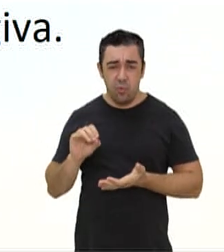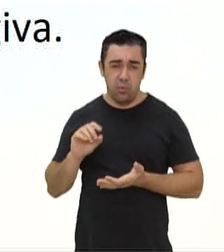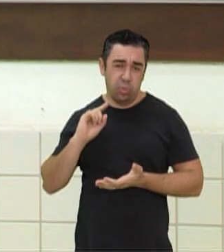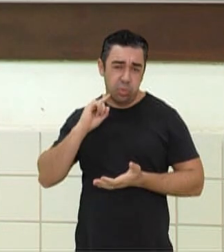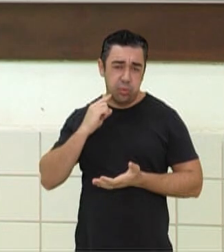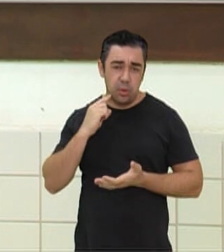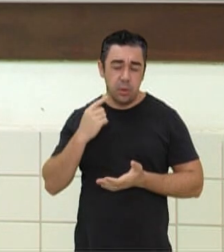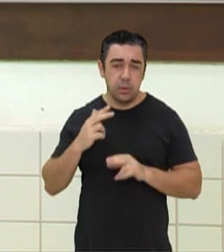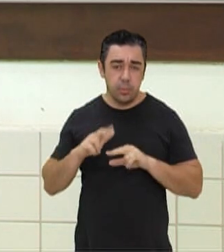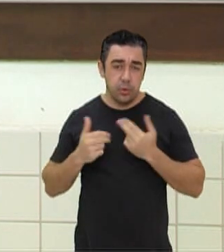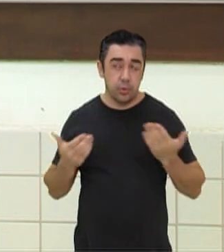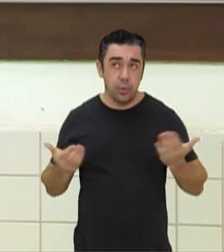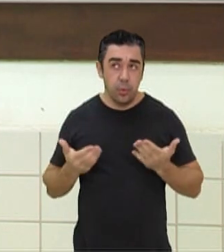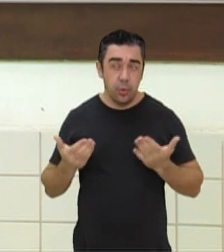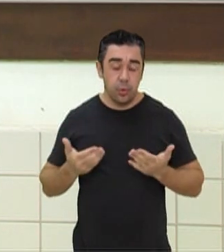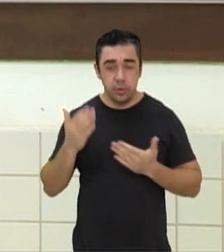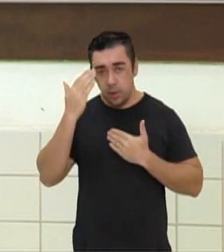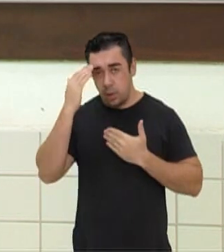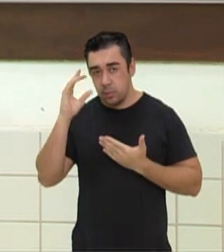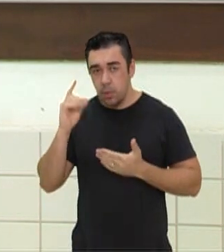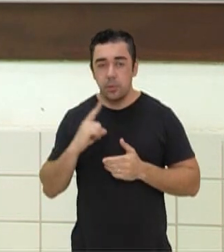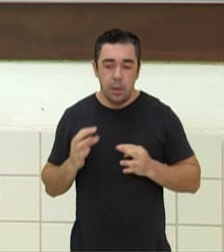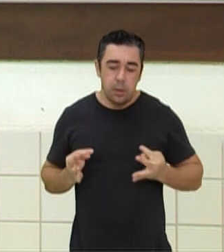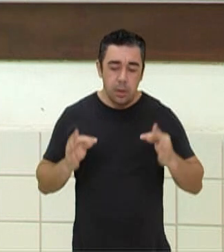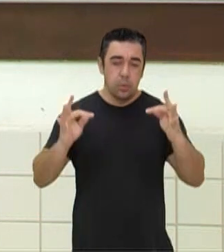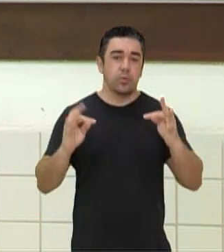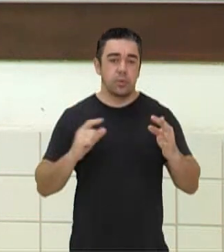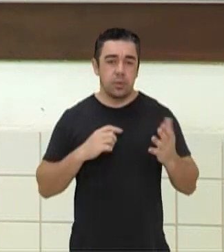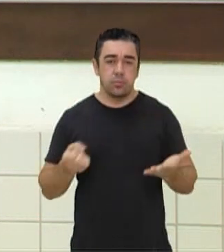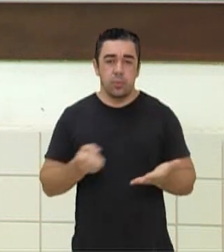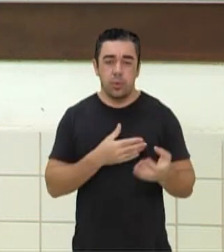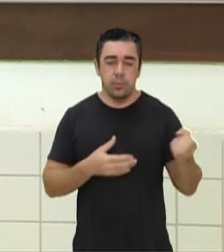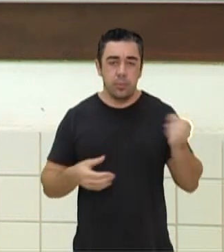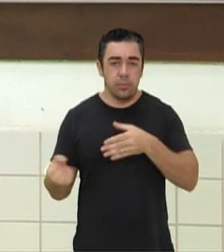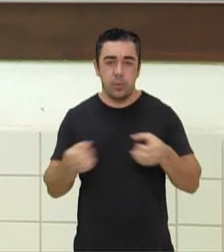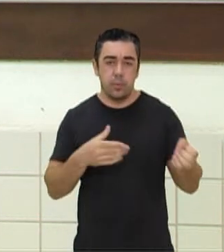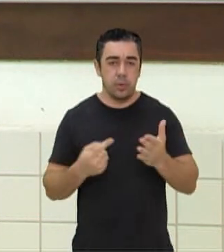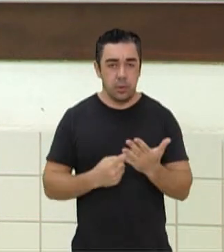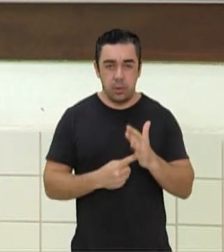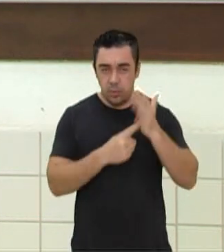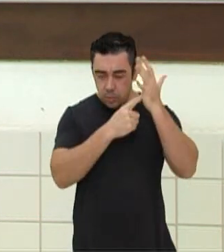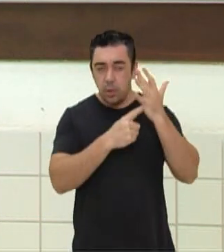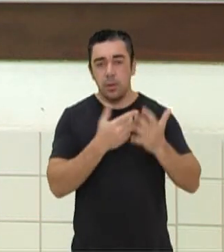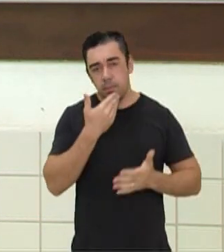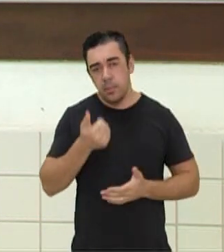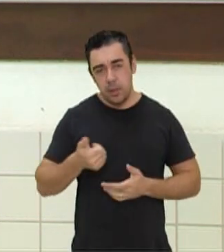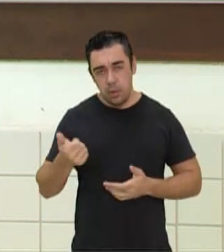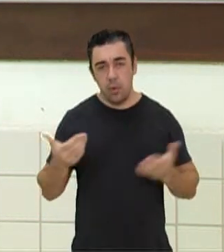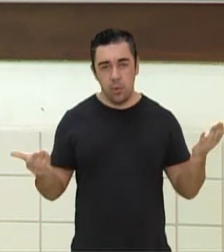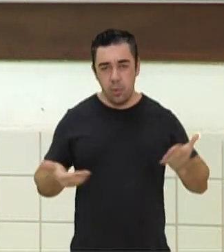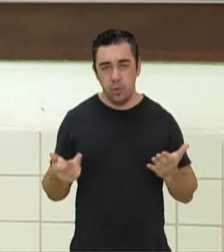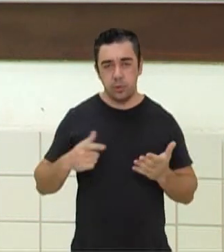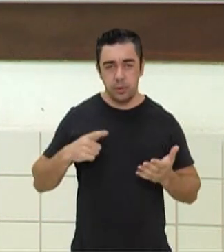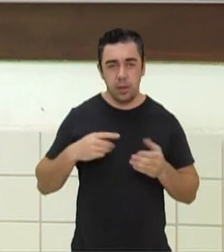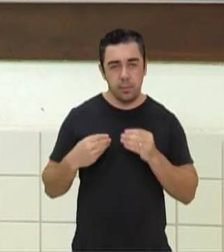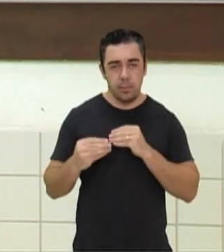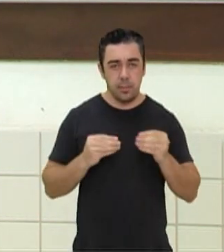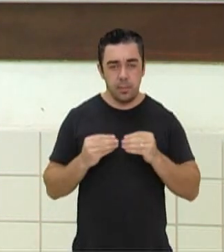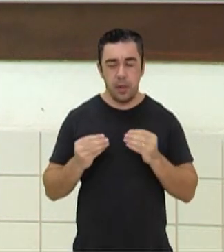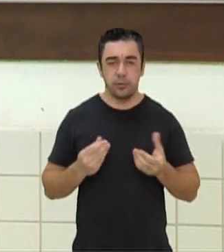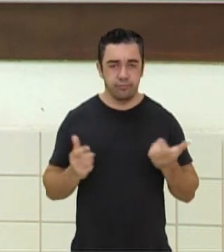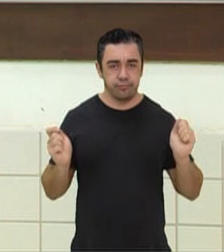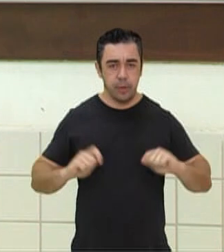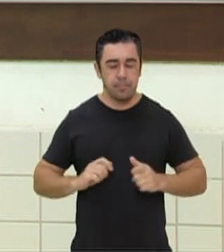graças a Deus, né, houve então a modernidade aí, foram melhorando e vieram pra gente aí as de